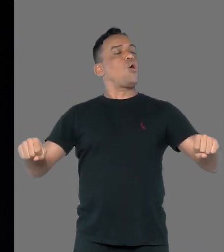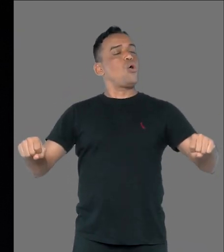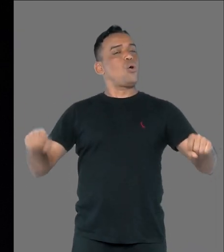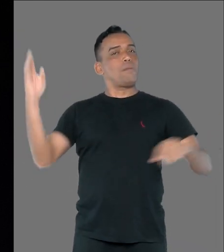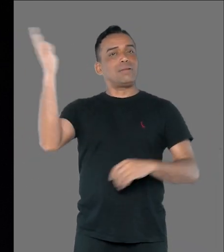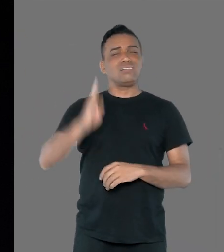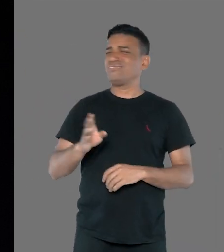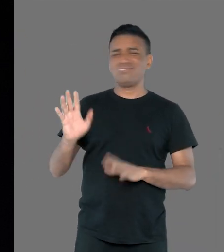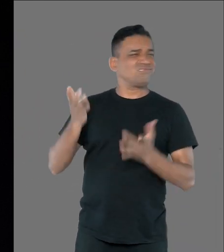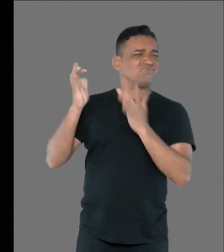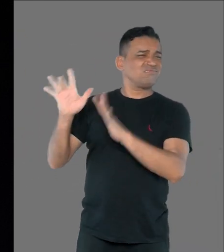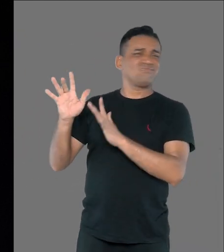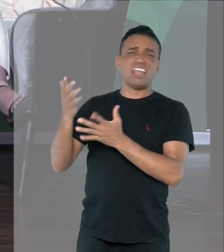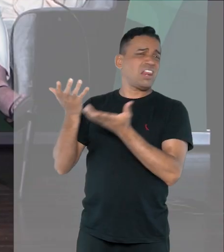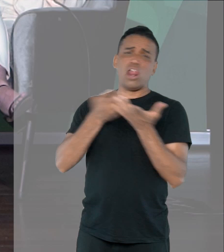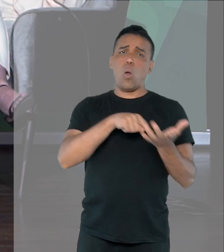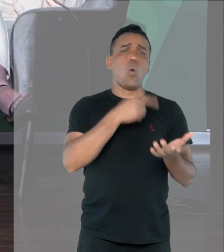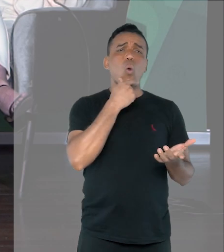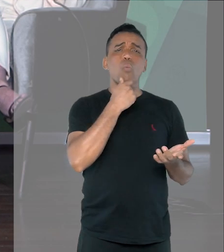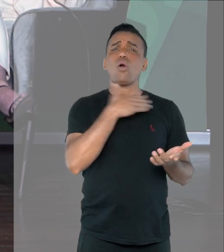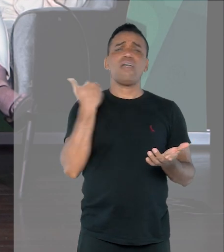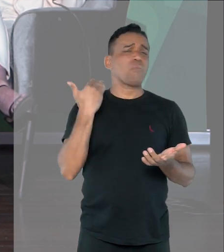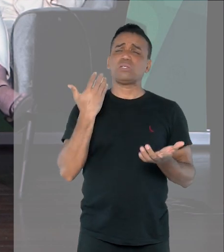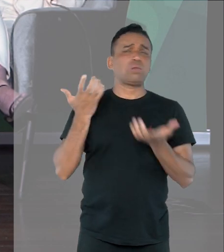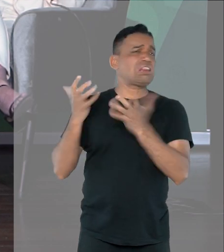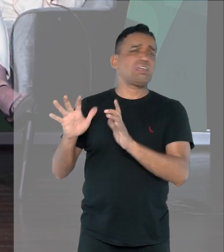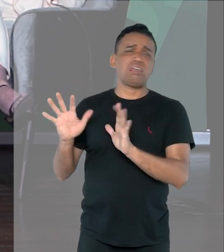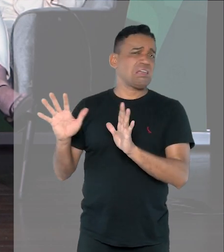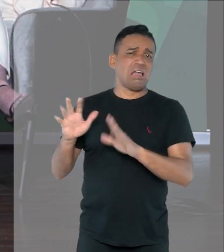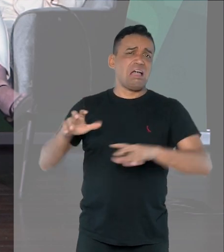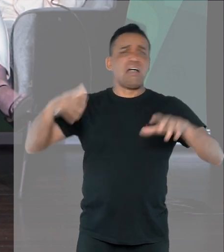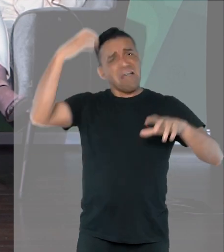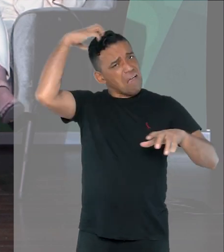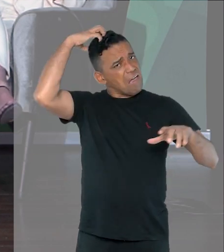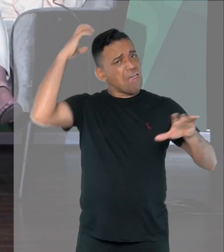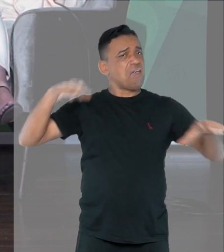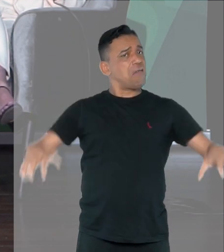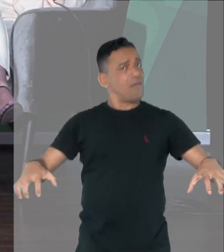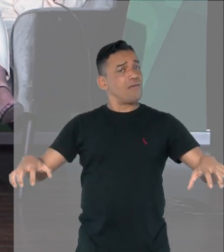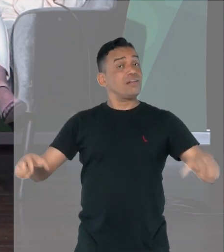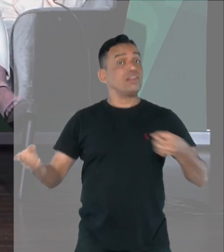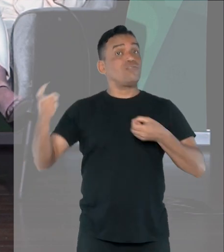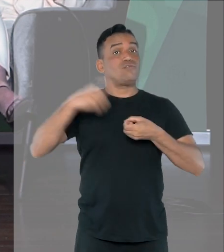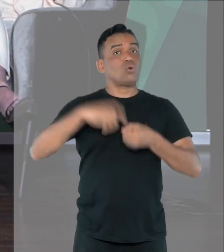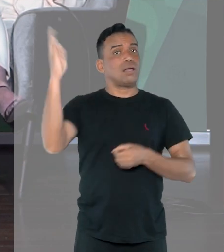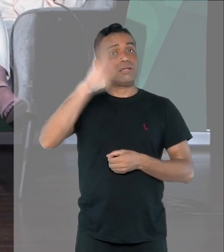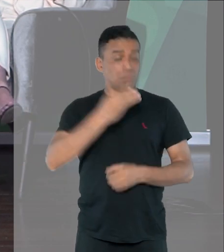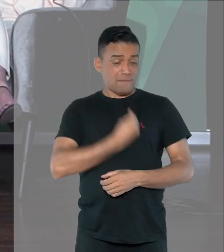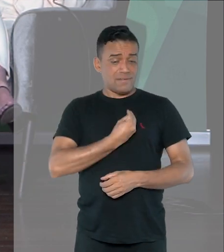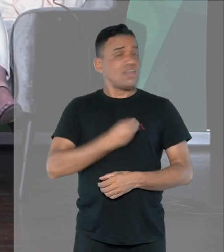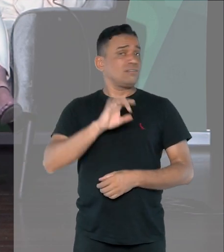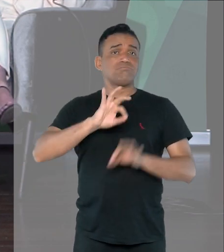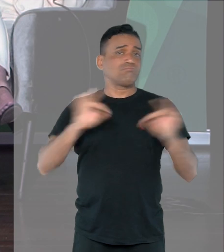Nós estamos precisando desses exemplos, né? Gente que quer ser brasileiro, ele queria ser brasileiro. Ele queria voltar para o Brasil para viver no